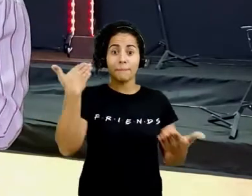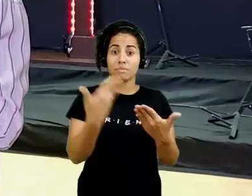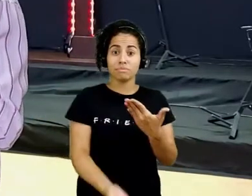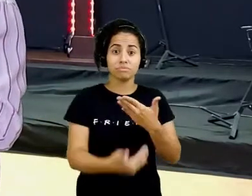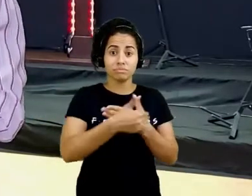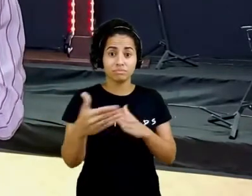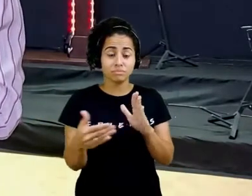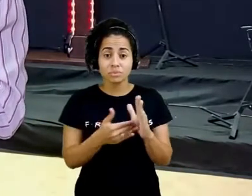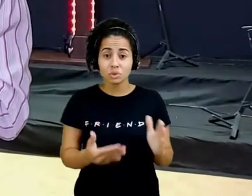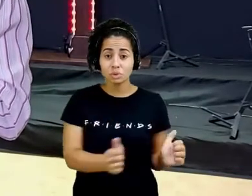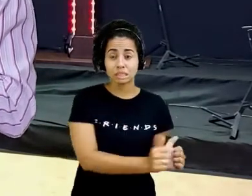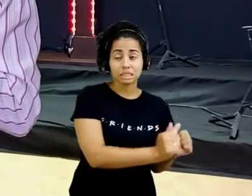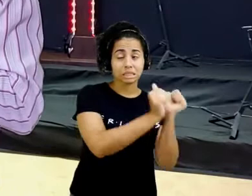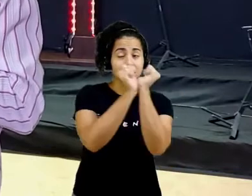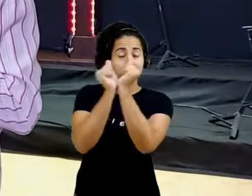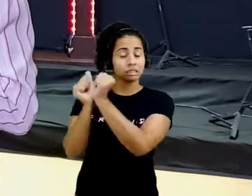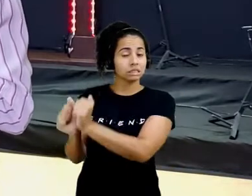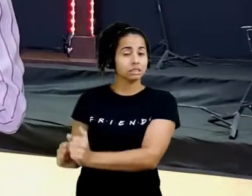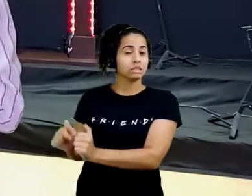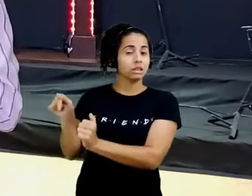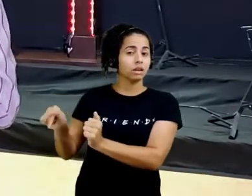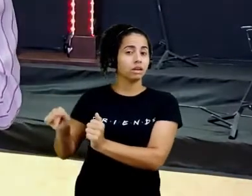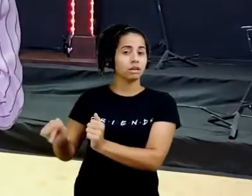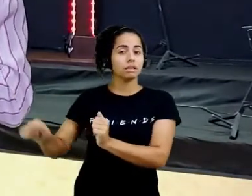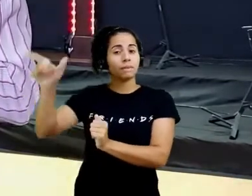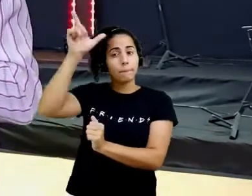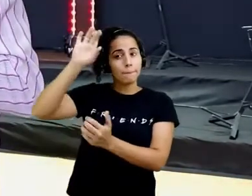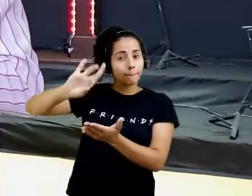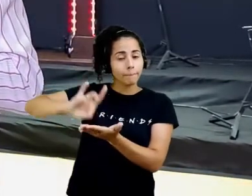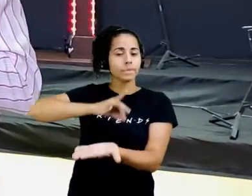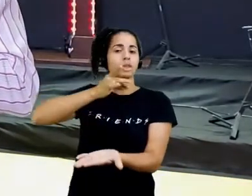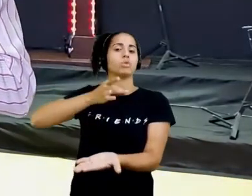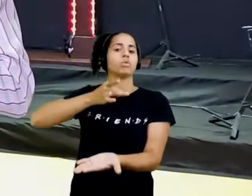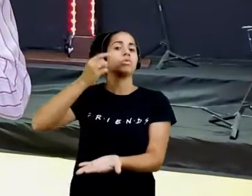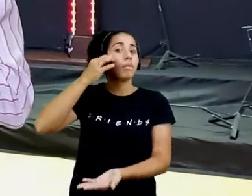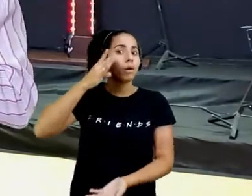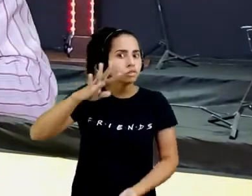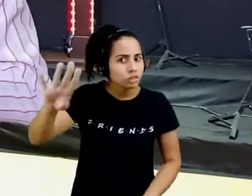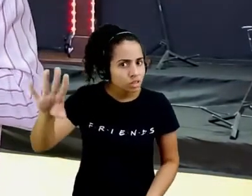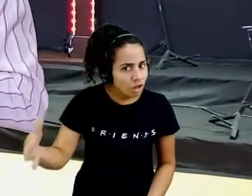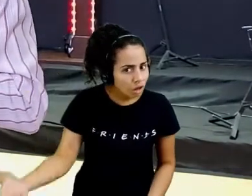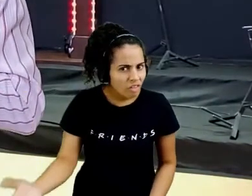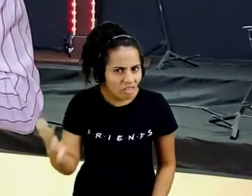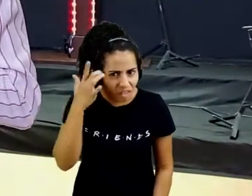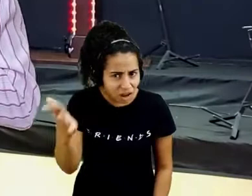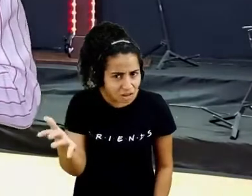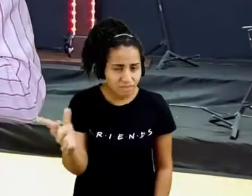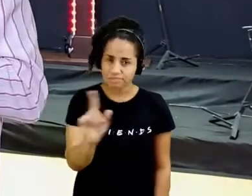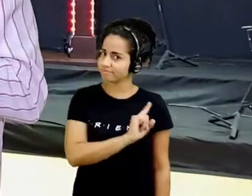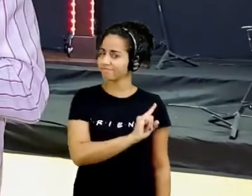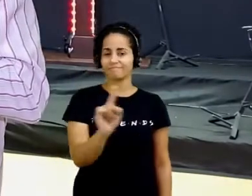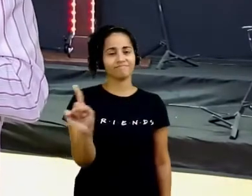foram levados ao cativo, que foram levados pelos inimigos. Imagine só como estava a